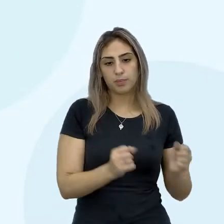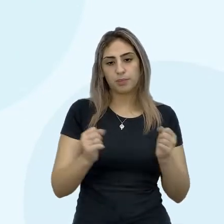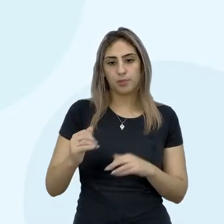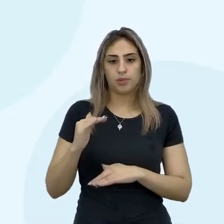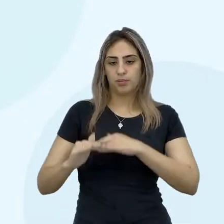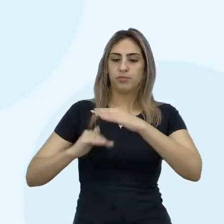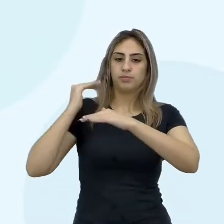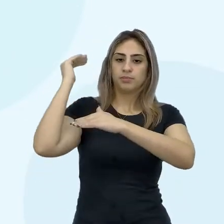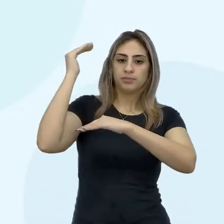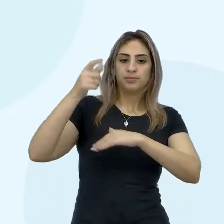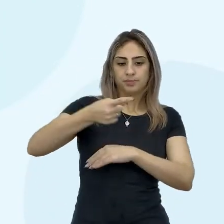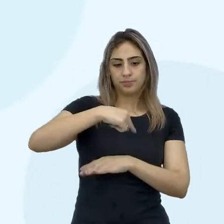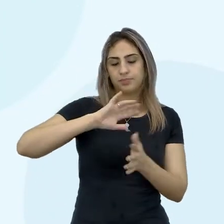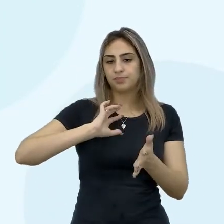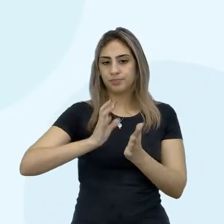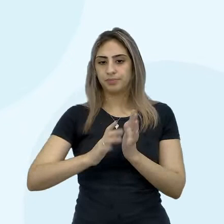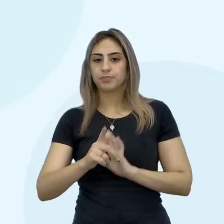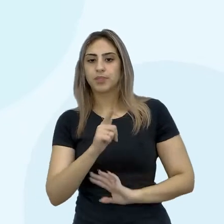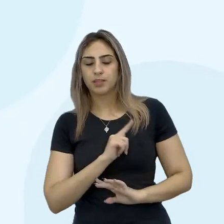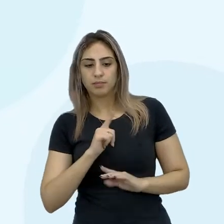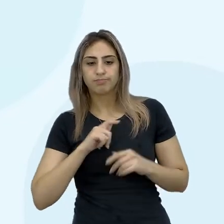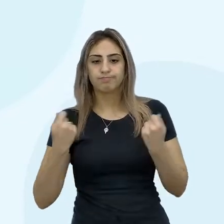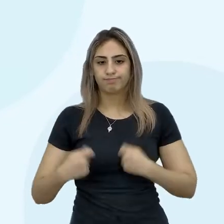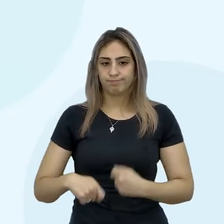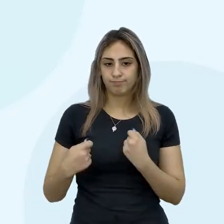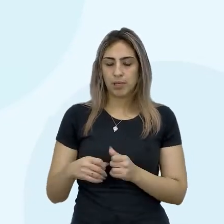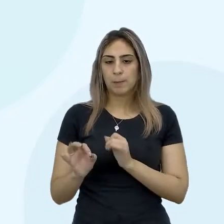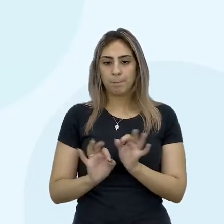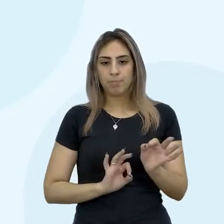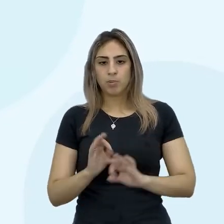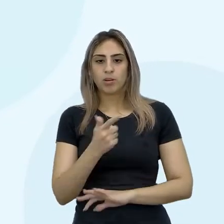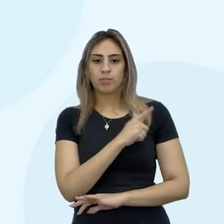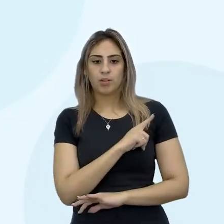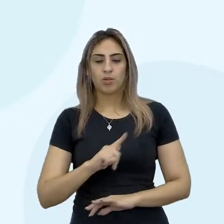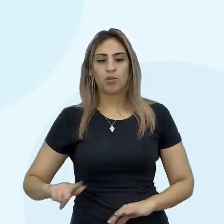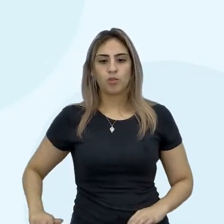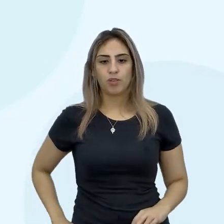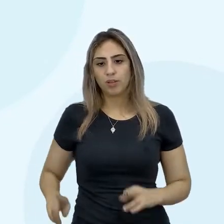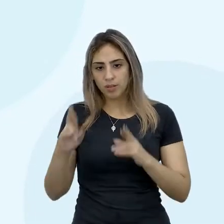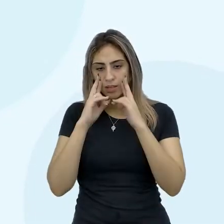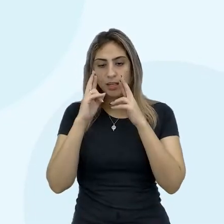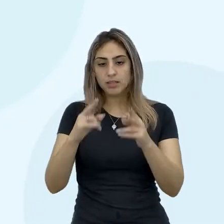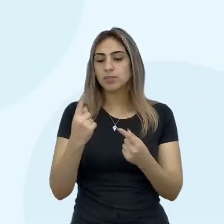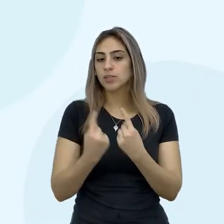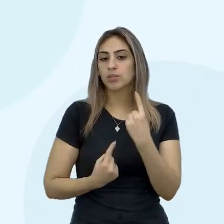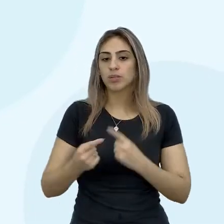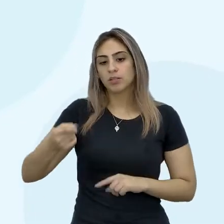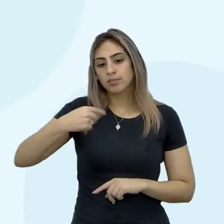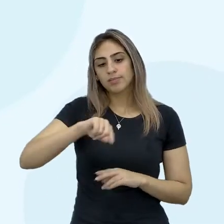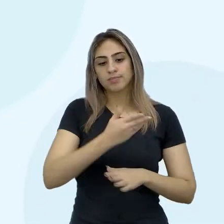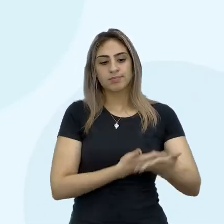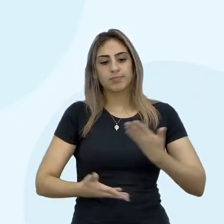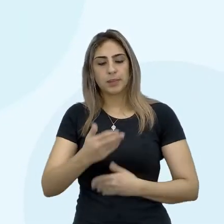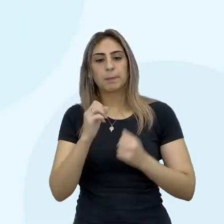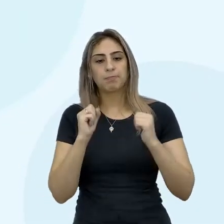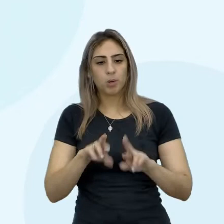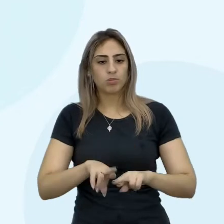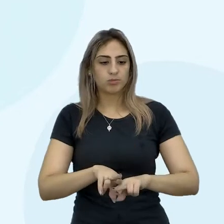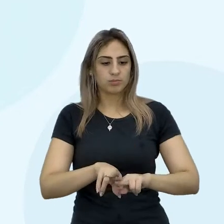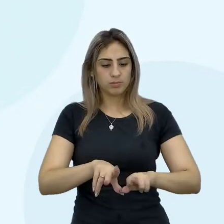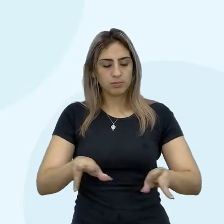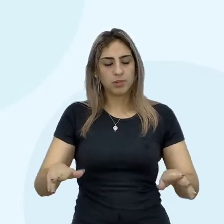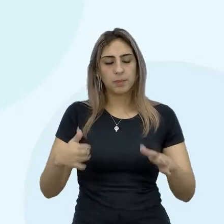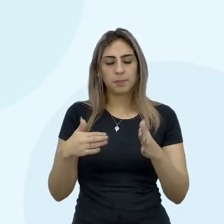político. Esses partidos têm ou deveriam ter um programa de governo, a respeito do qual seus integrantes podem divergir,